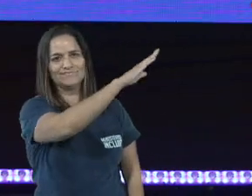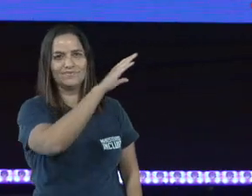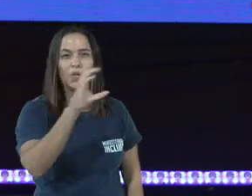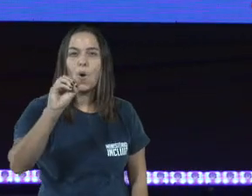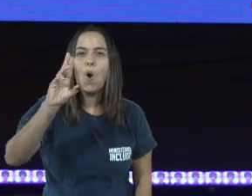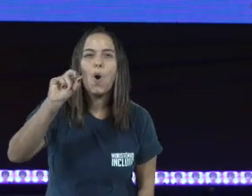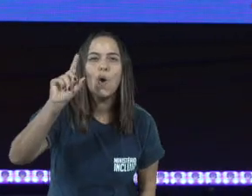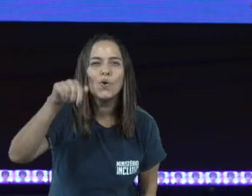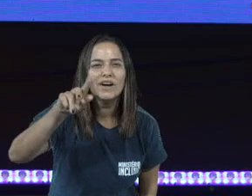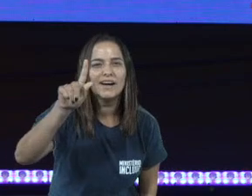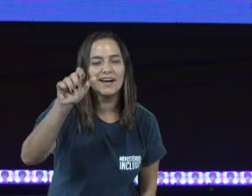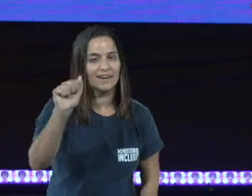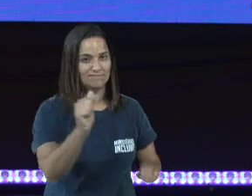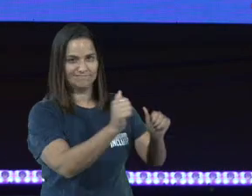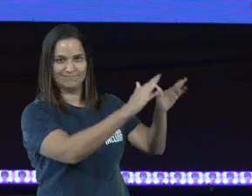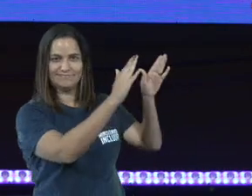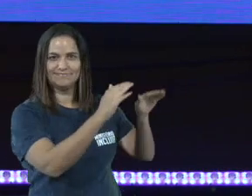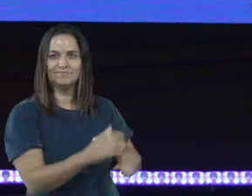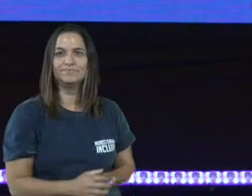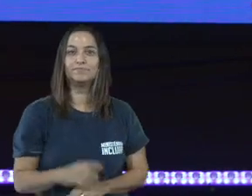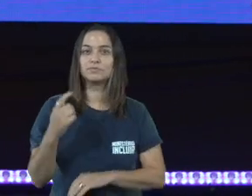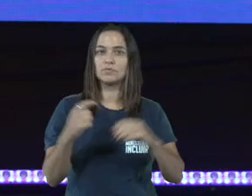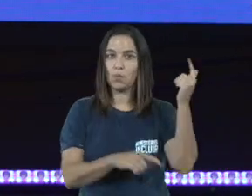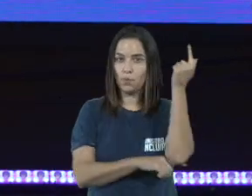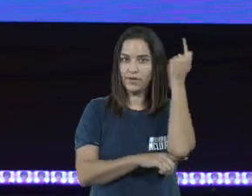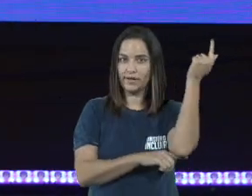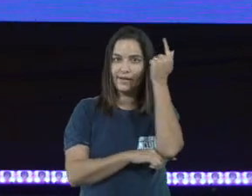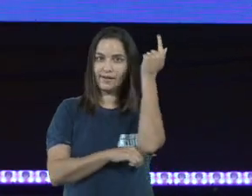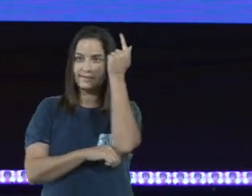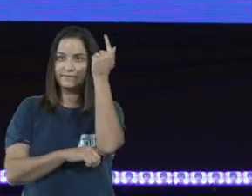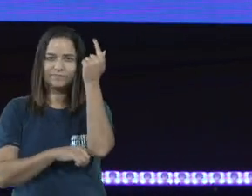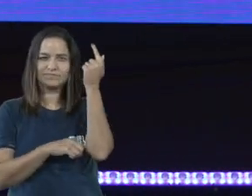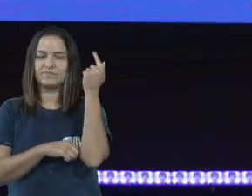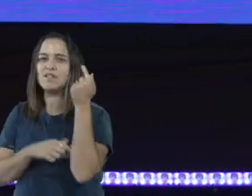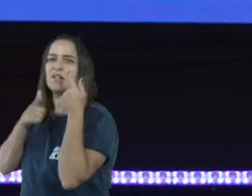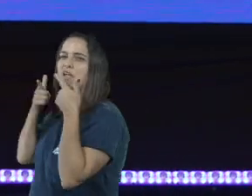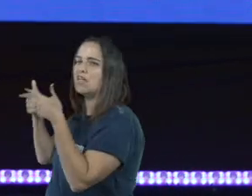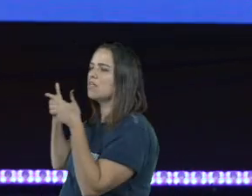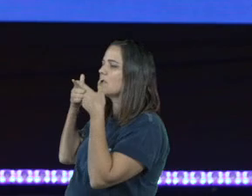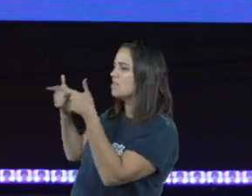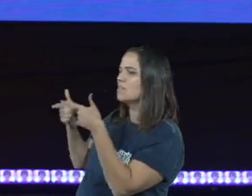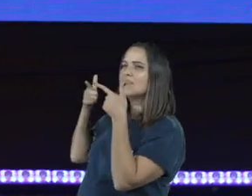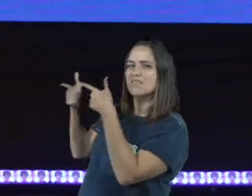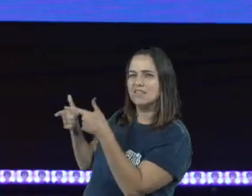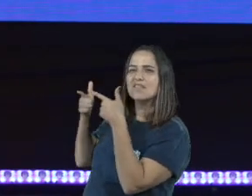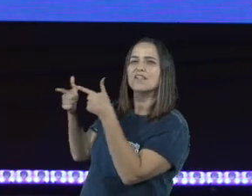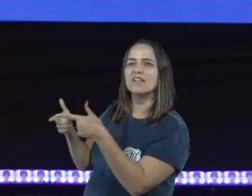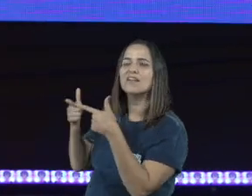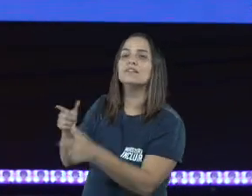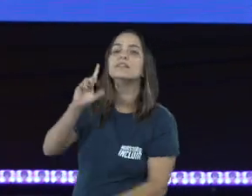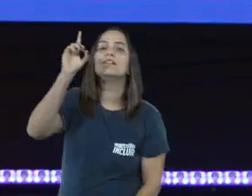é só que eu aconselho de Deus pensa o seu medo Olá eu sou você tiver medo você já tá derrotado